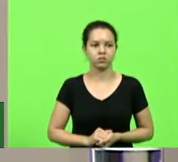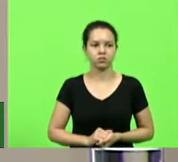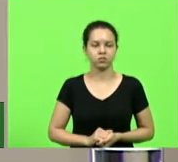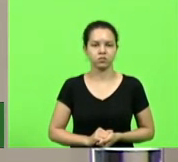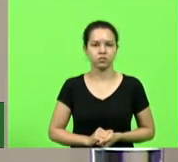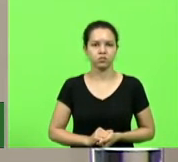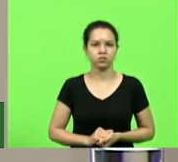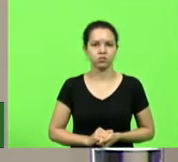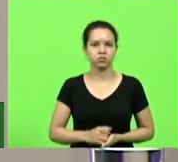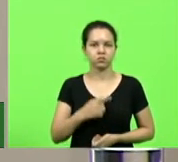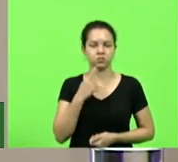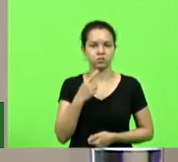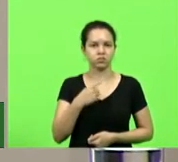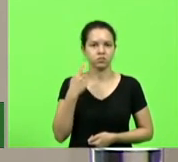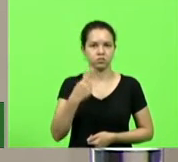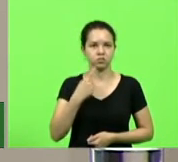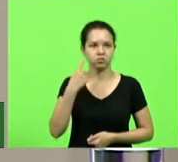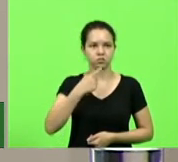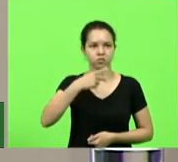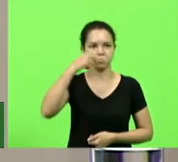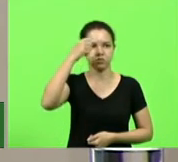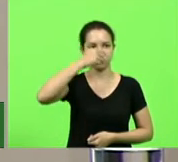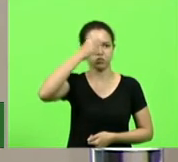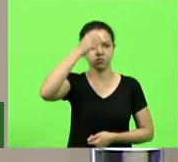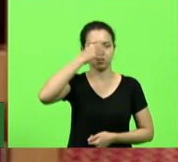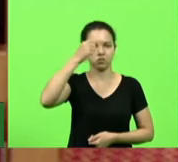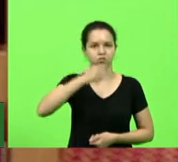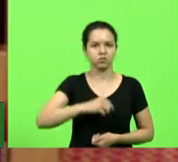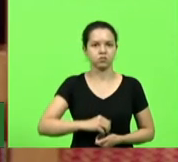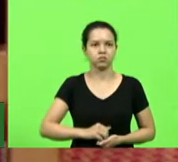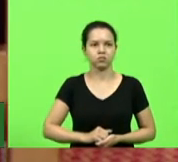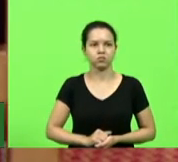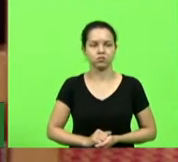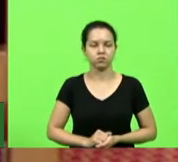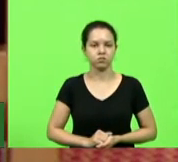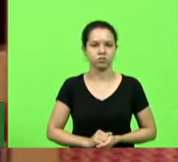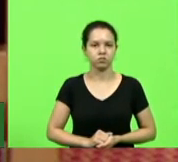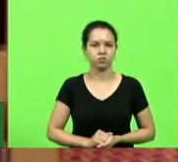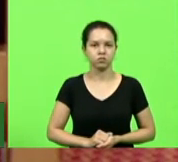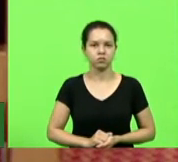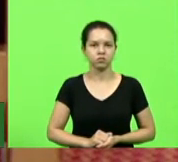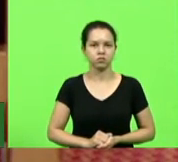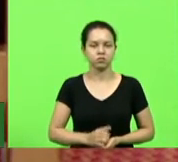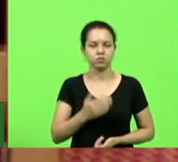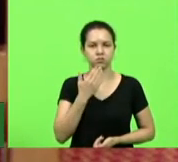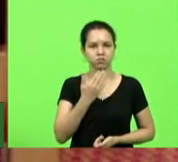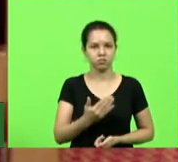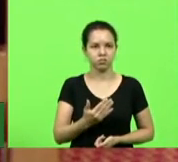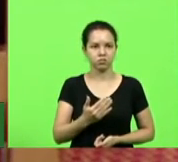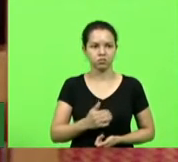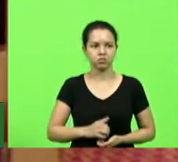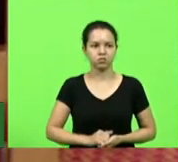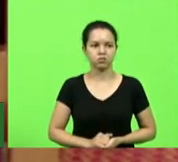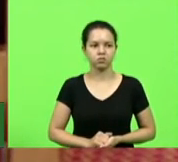Pela ordem, deputado Maurício Scudillac. Não é com referência ao pedido aí, senhor presidente, só